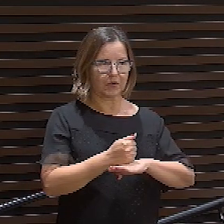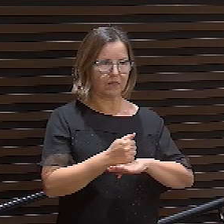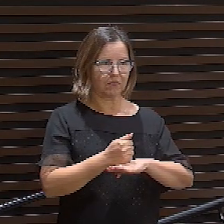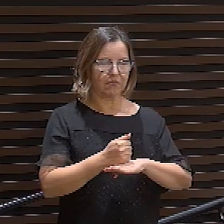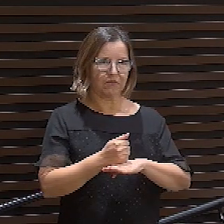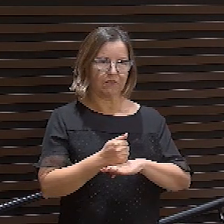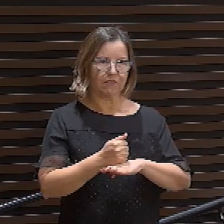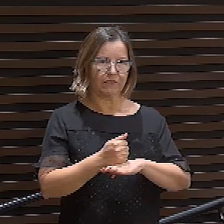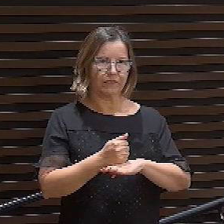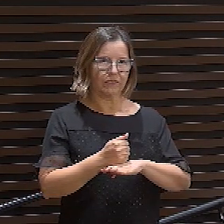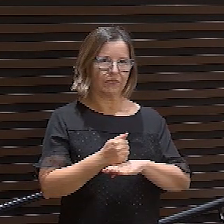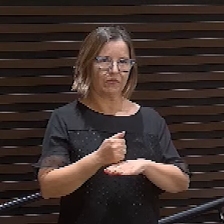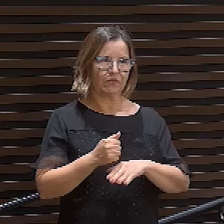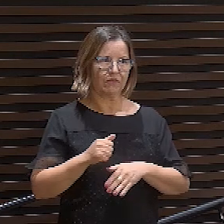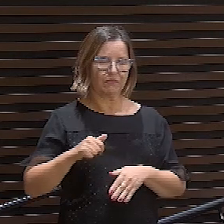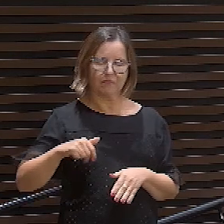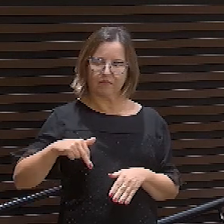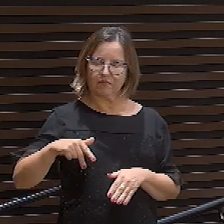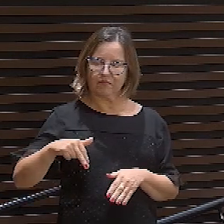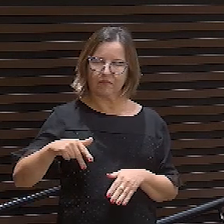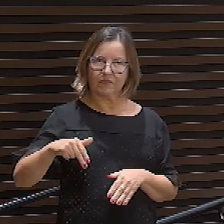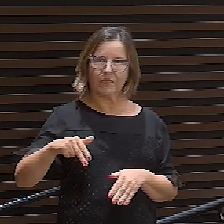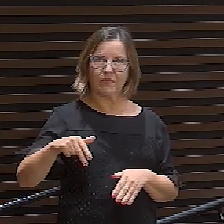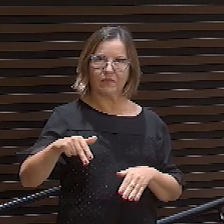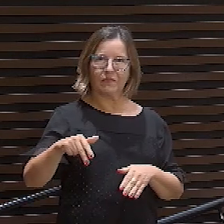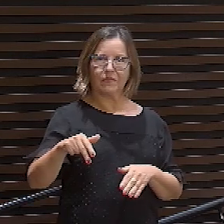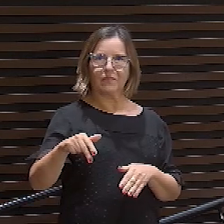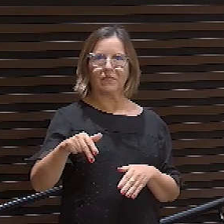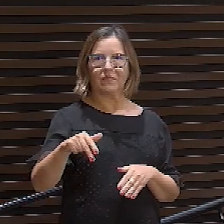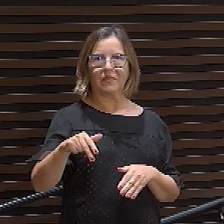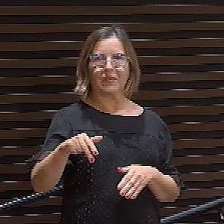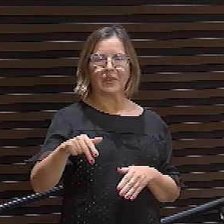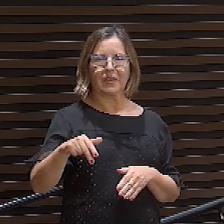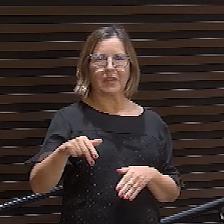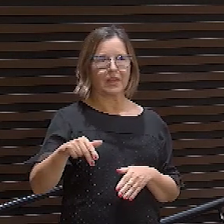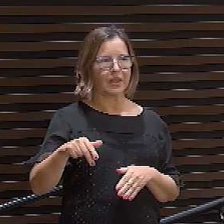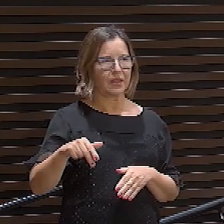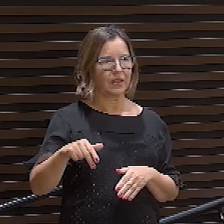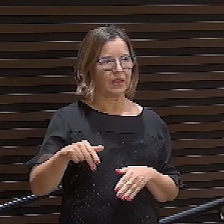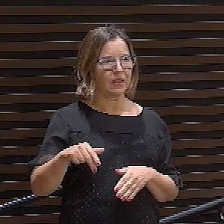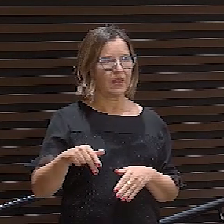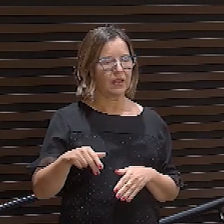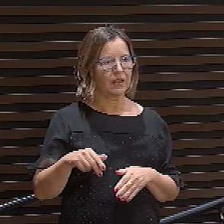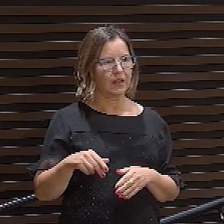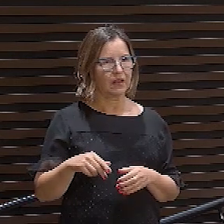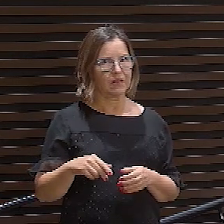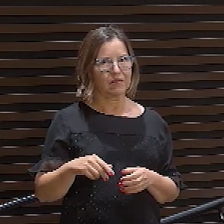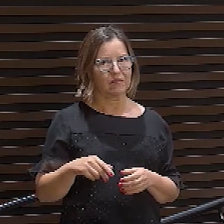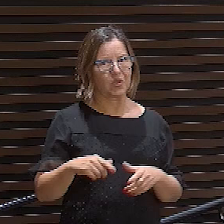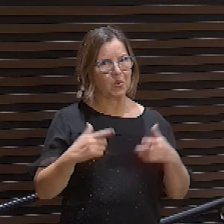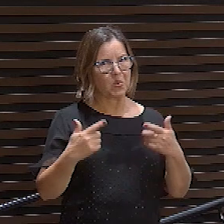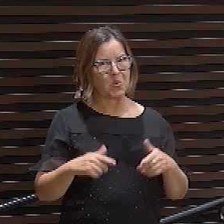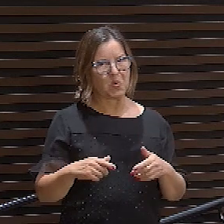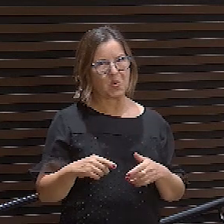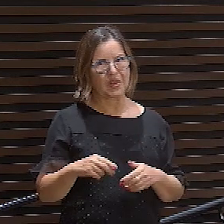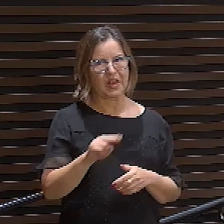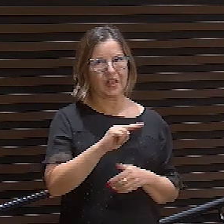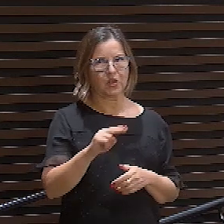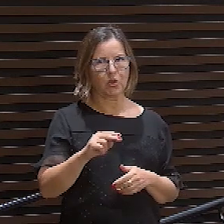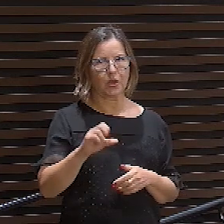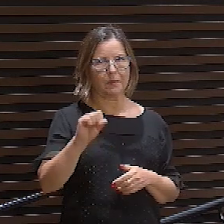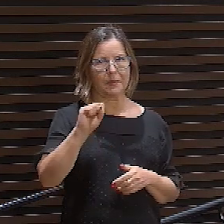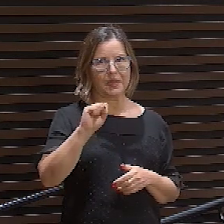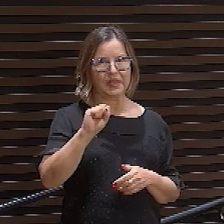que é daqui que vem a raiz da palavra que deu hebreu, aquele